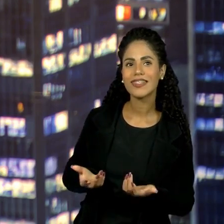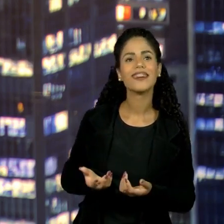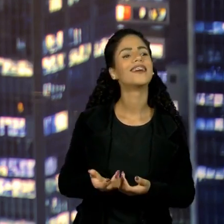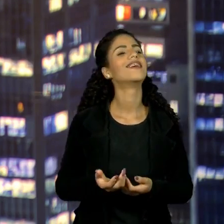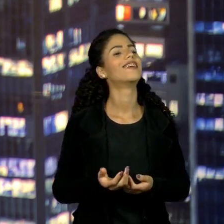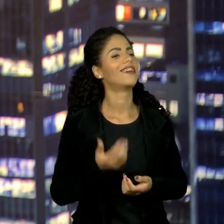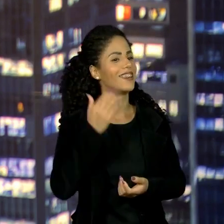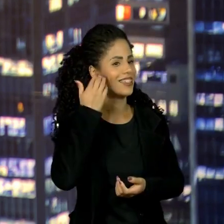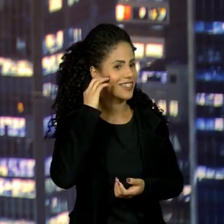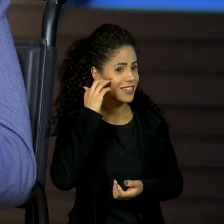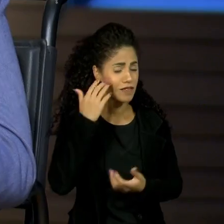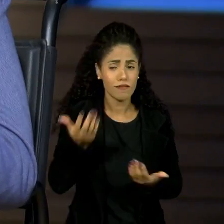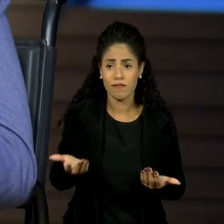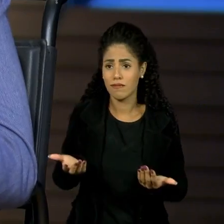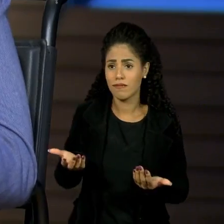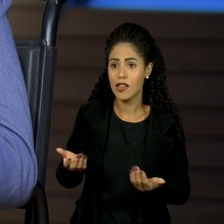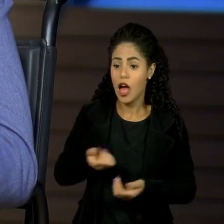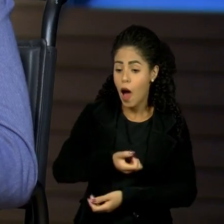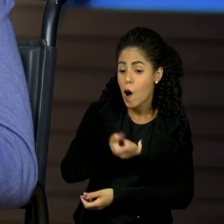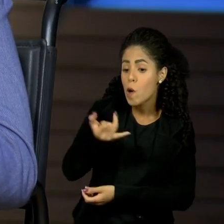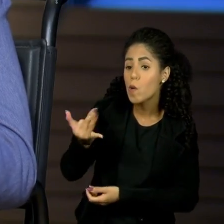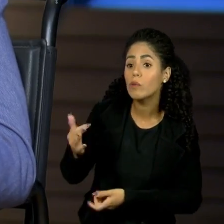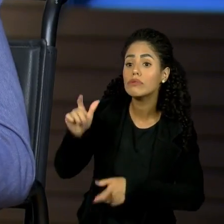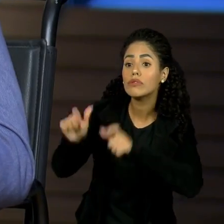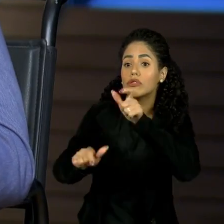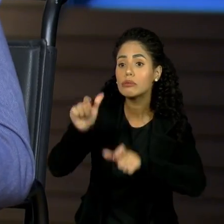precisando. O número de pessoas